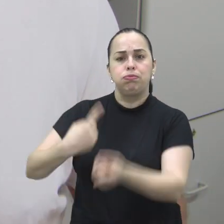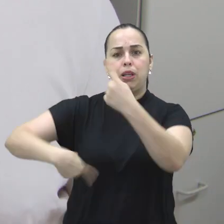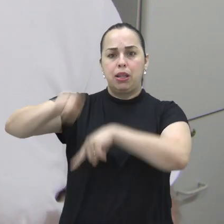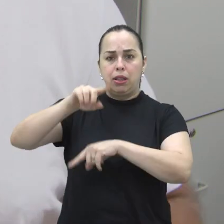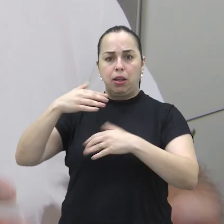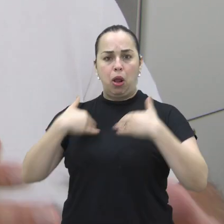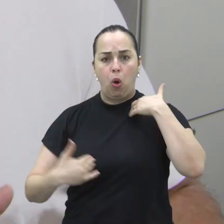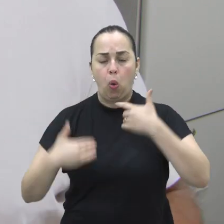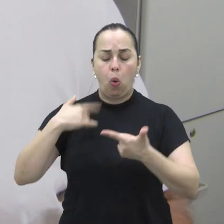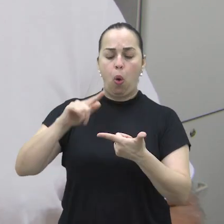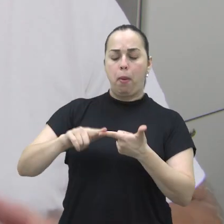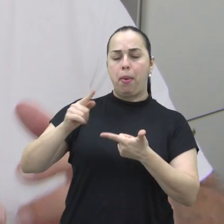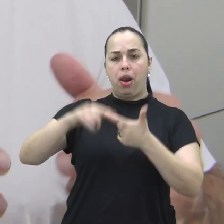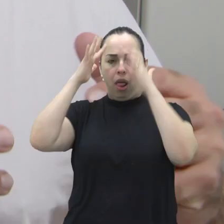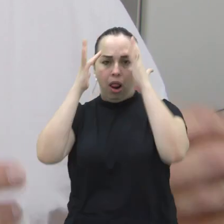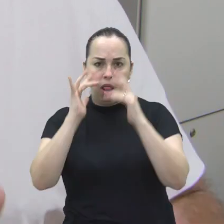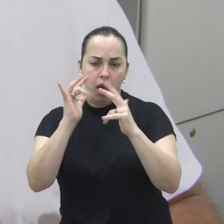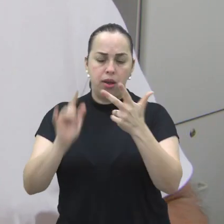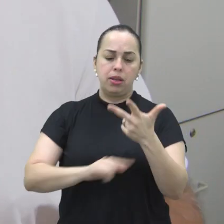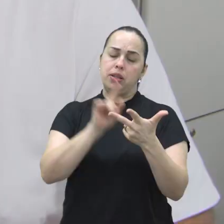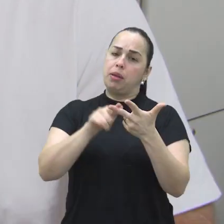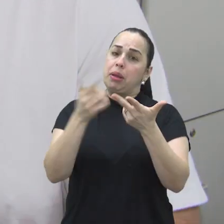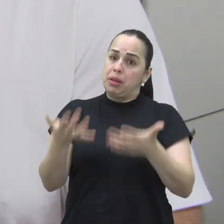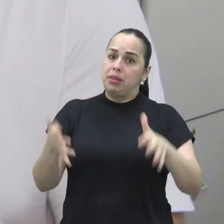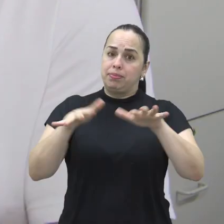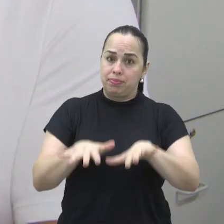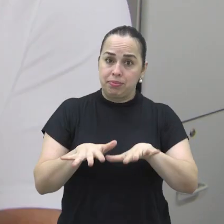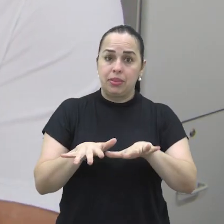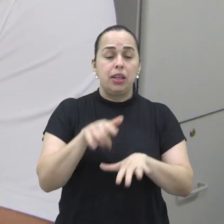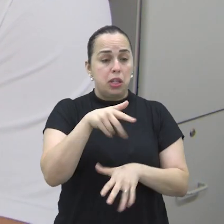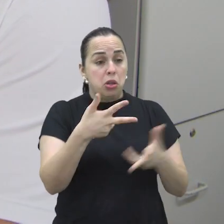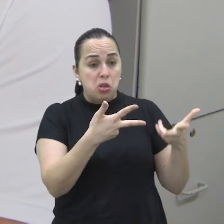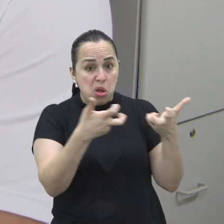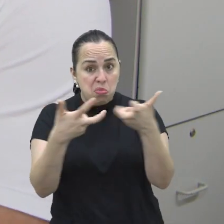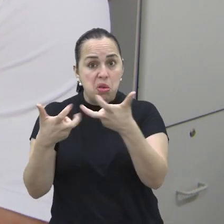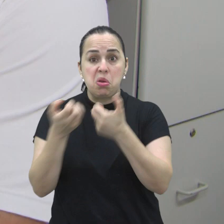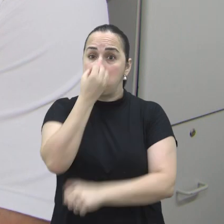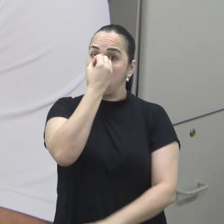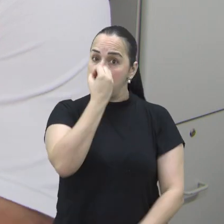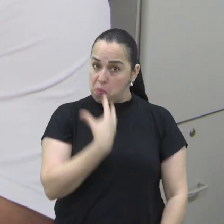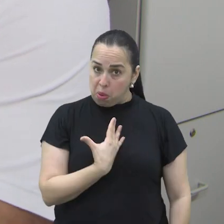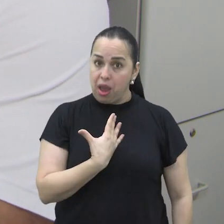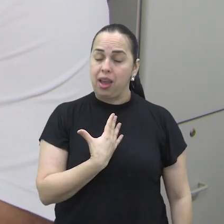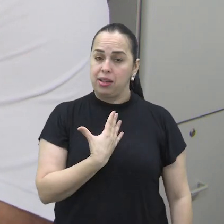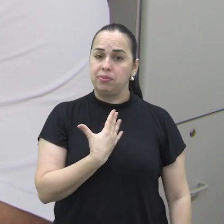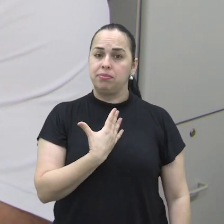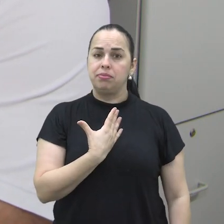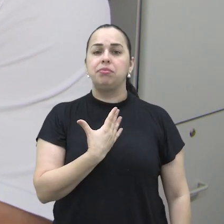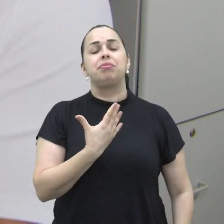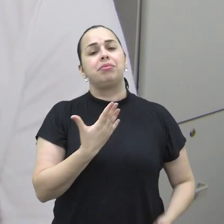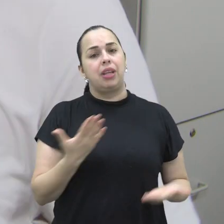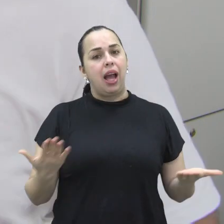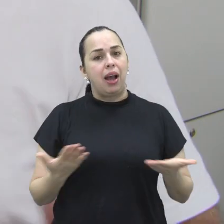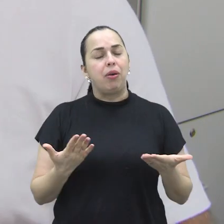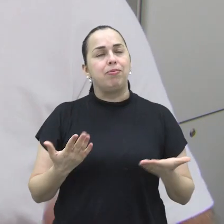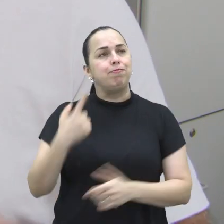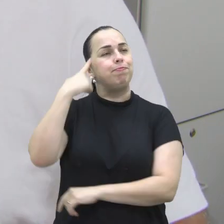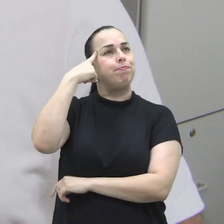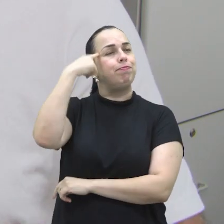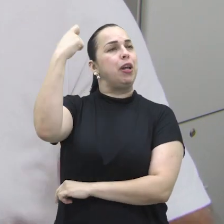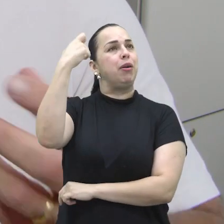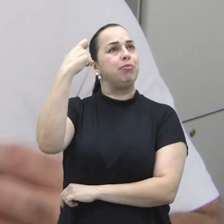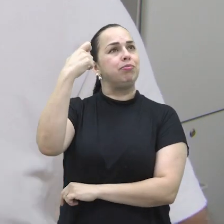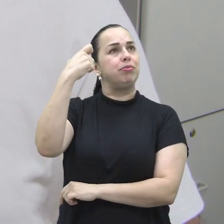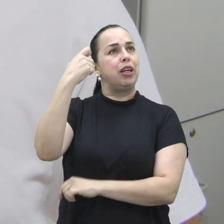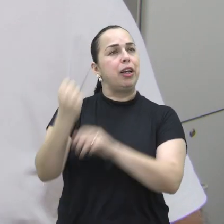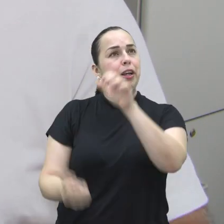habilidades motoras, sensoriais, de inclusão. Como tem dado esse resultado bom através da Secretaria de Esporte, veio a ideia